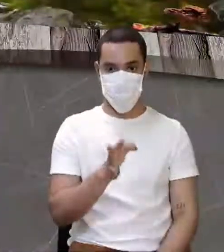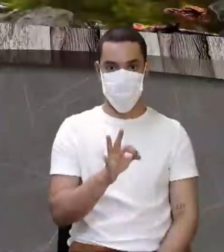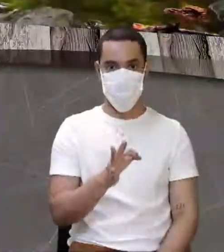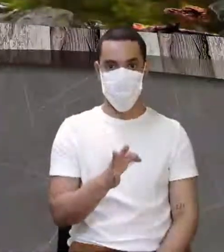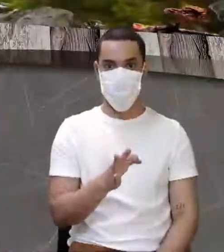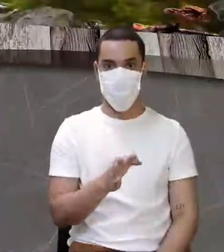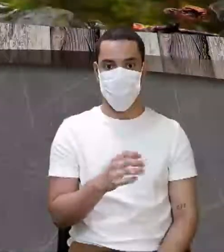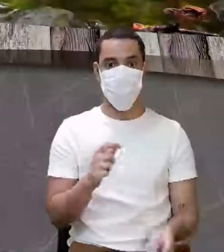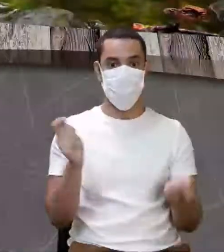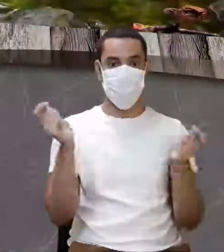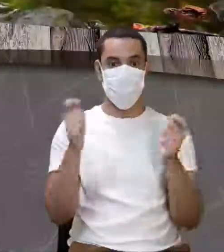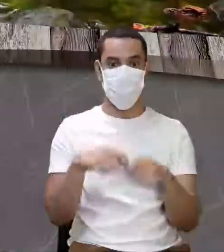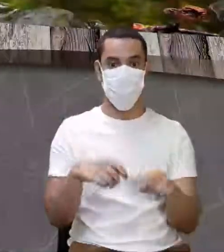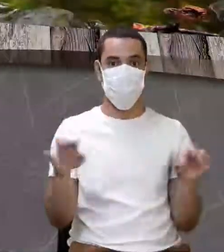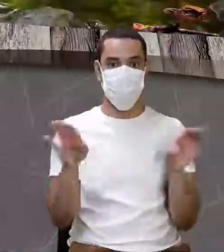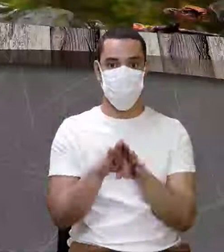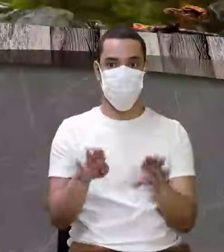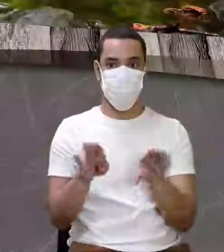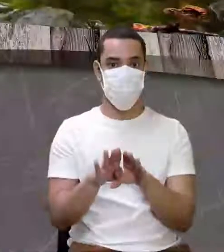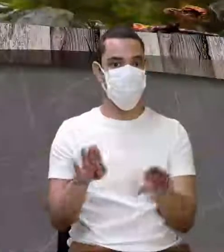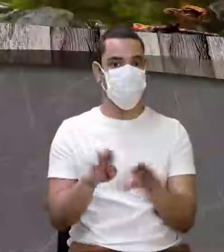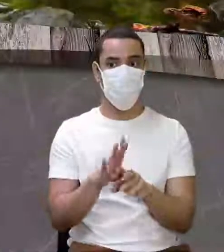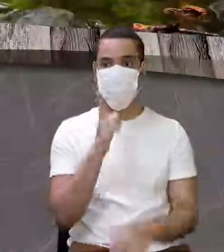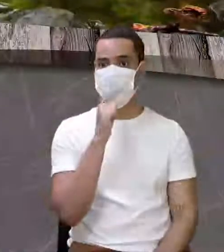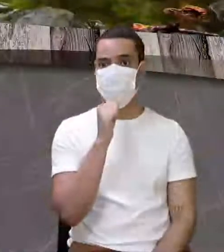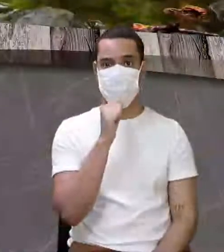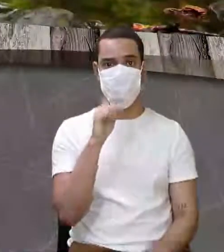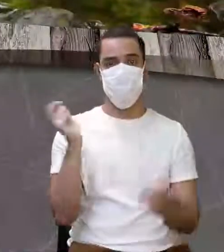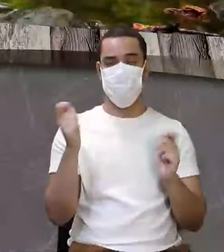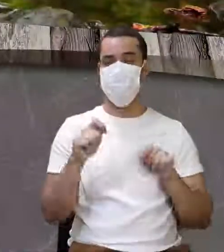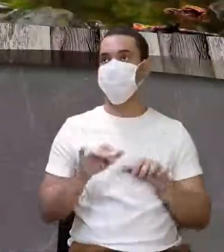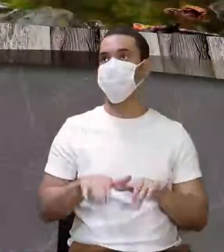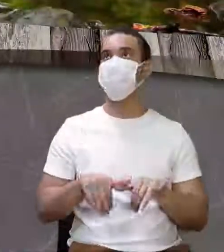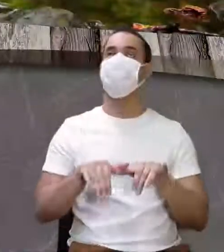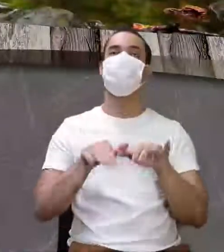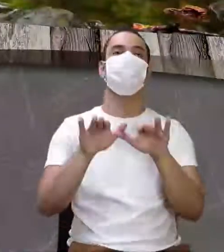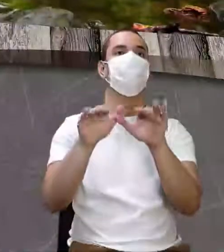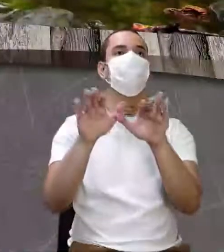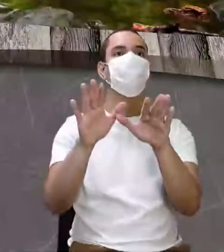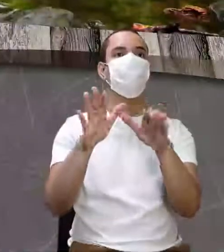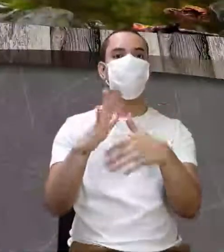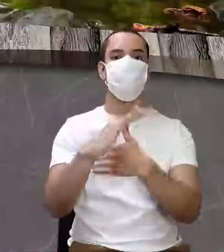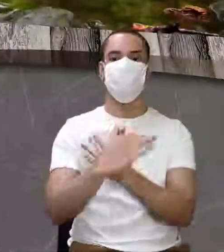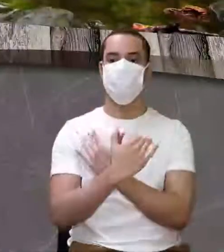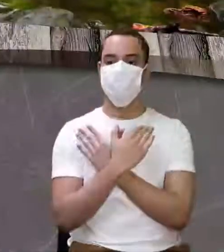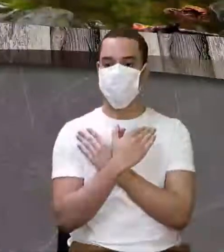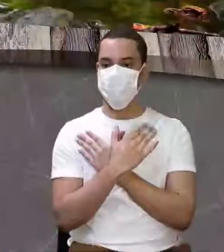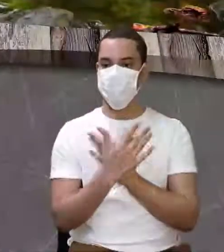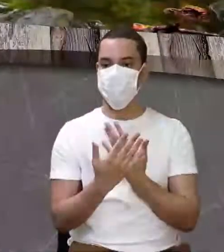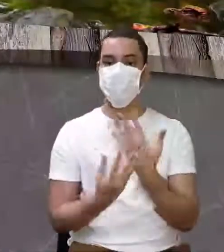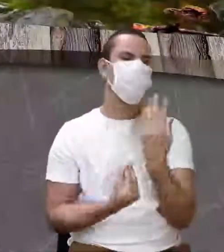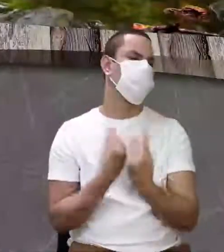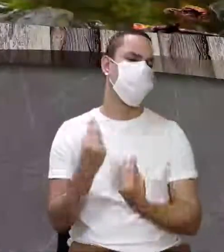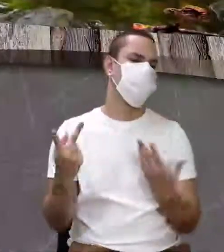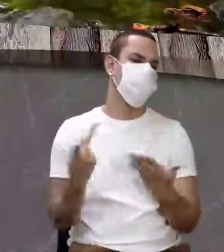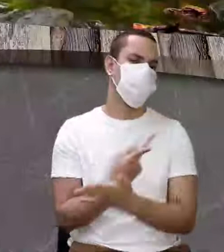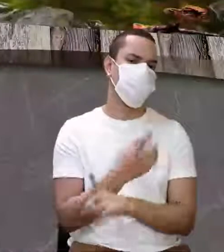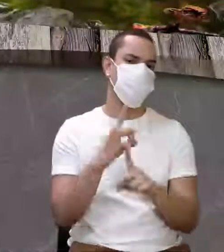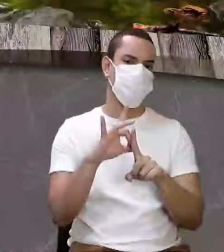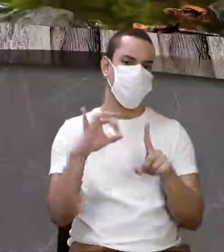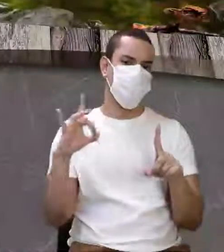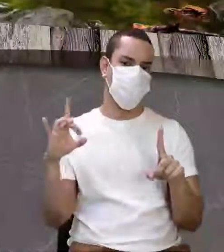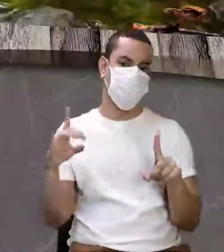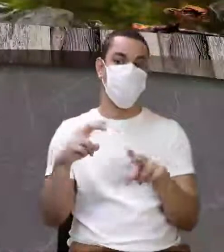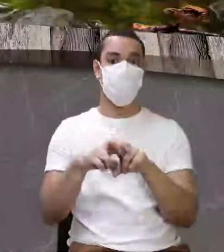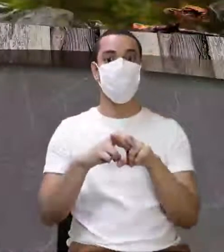Inclusive, atravessaram o rio. E aí, como é que seria, como é que aconteceria então esse isolamento? Por isso a gente